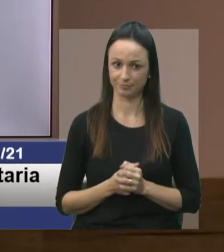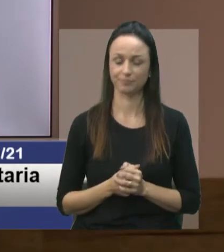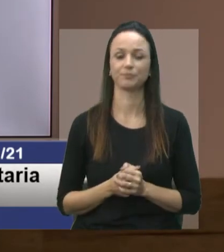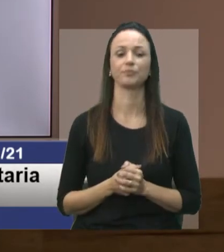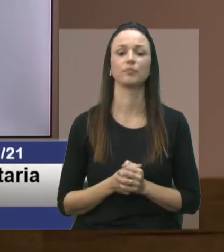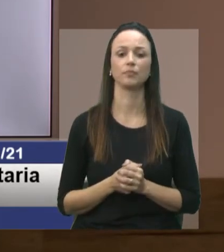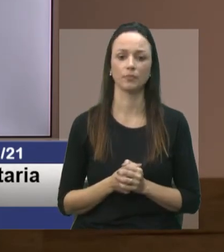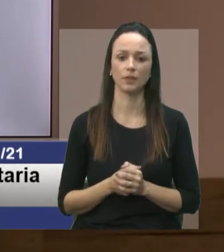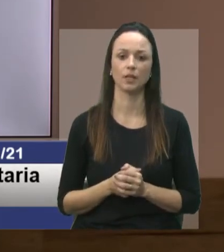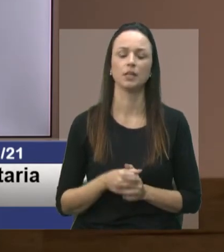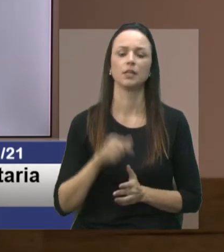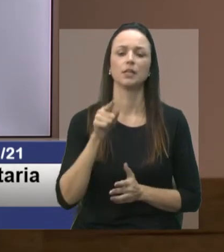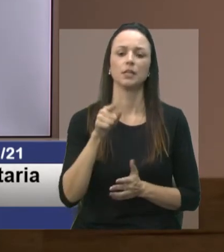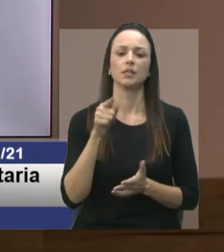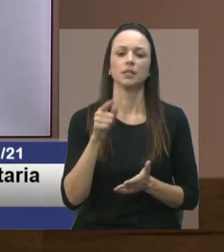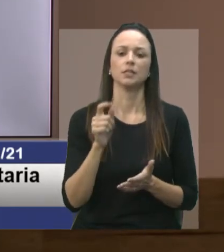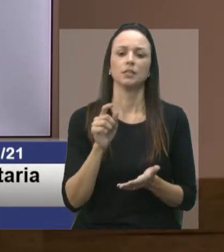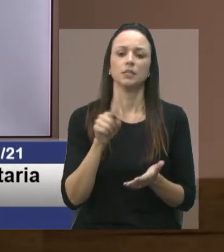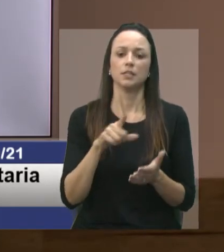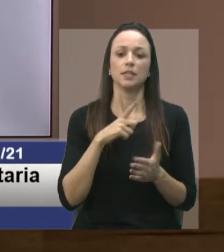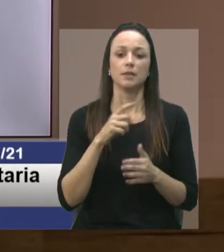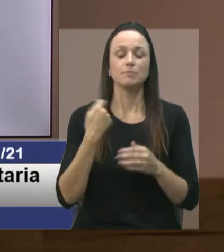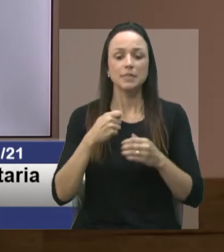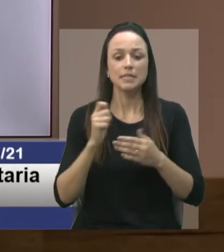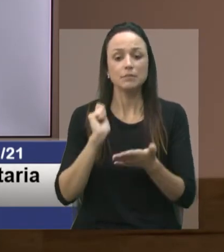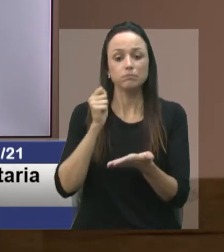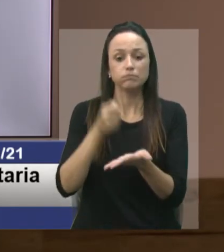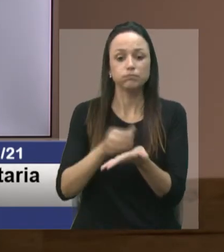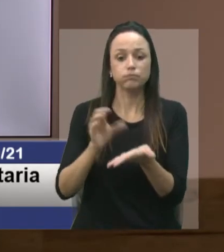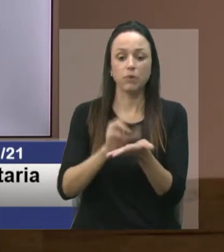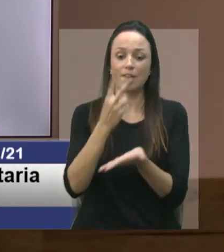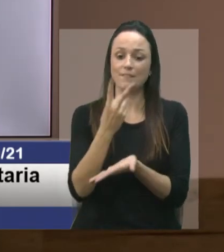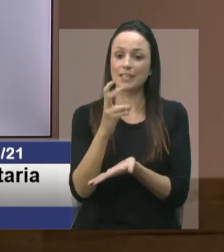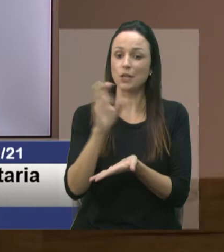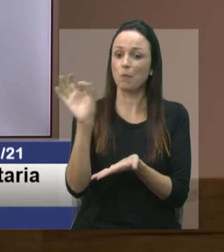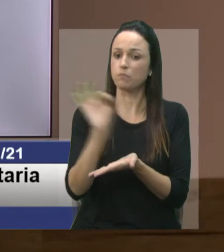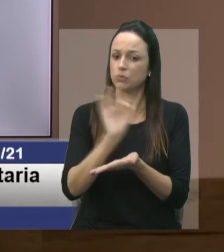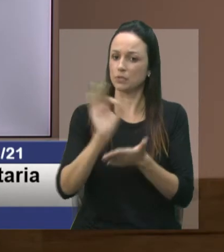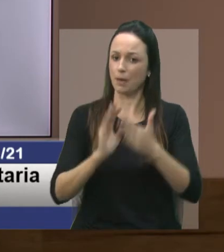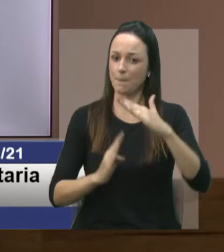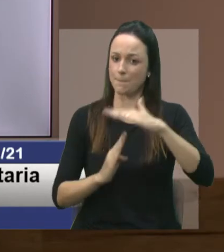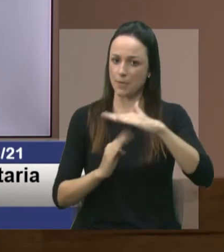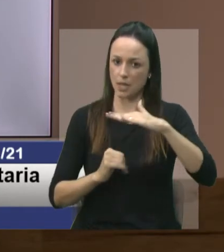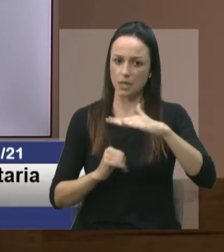R$ 212.785.788,18. A aplicação mínima de 25% corresponde a